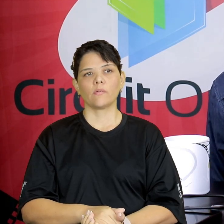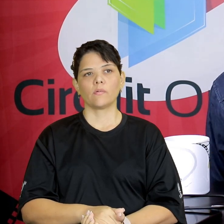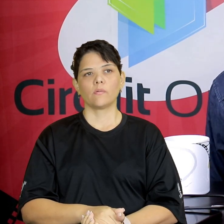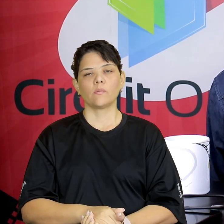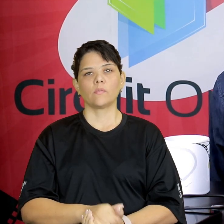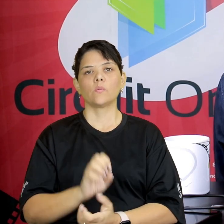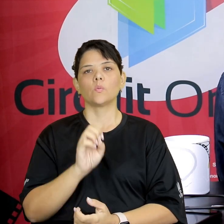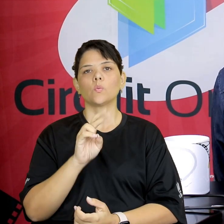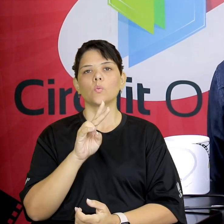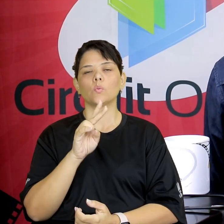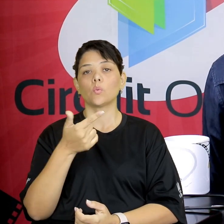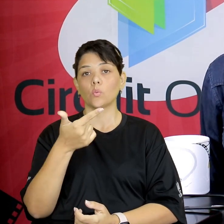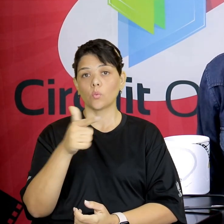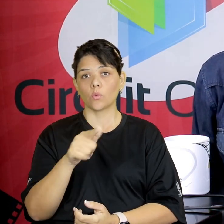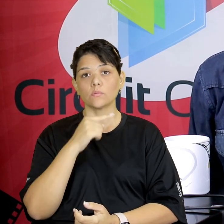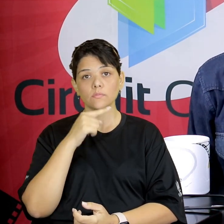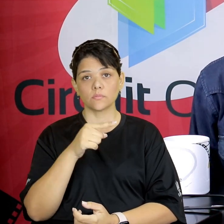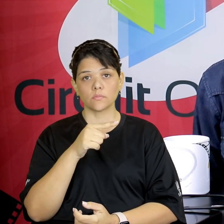Mais alguma dúvida?